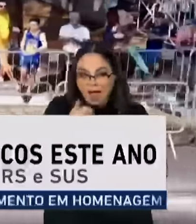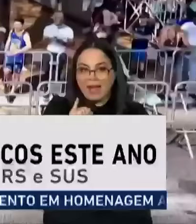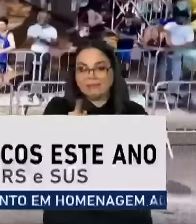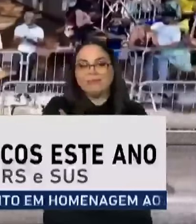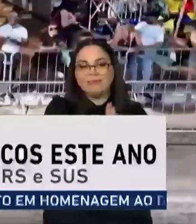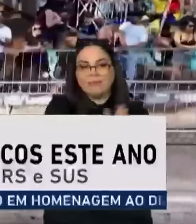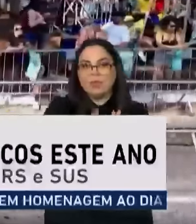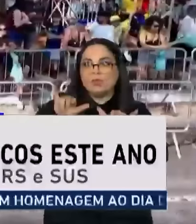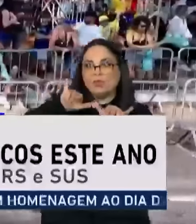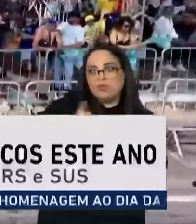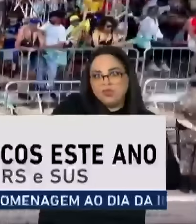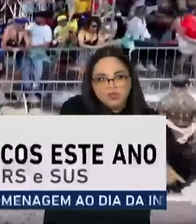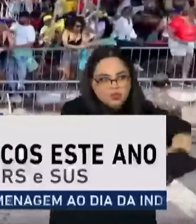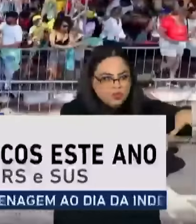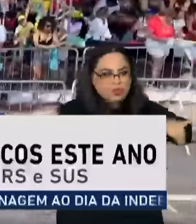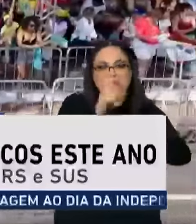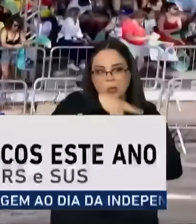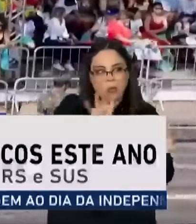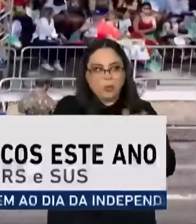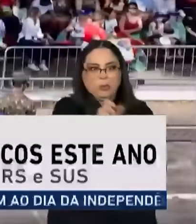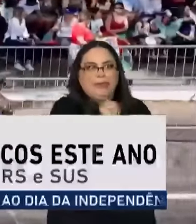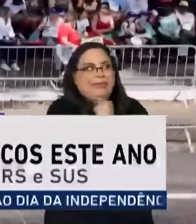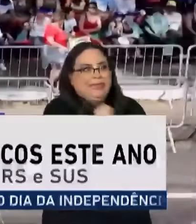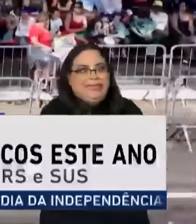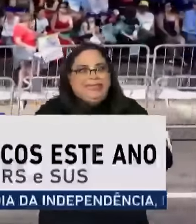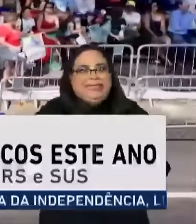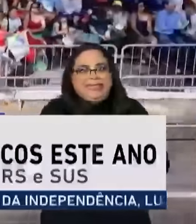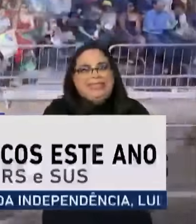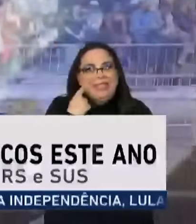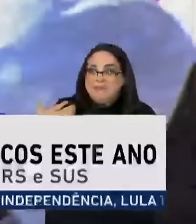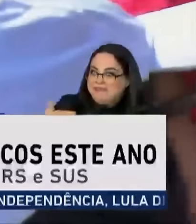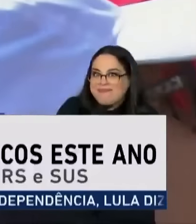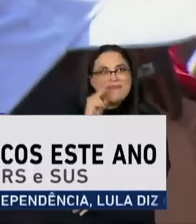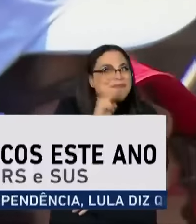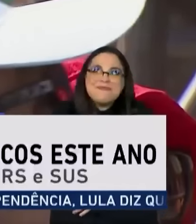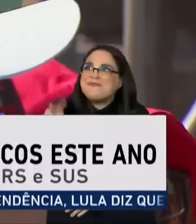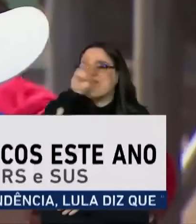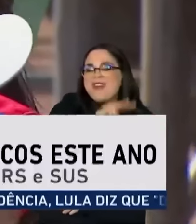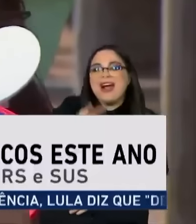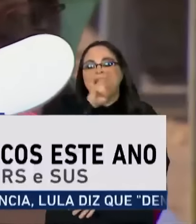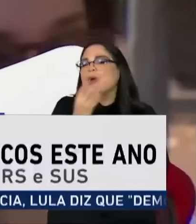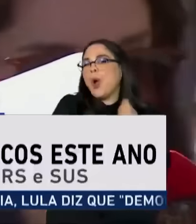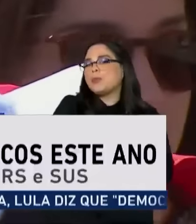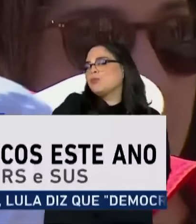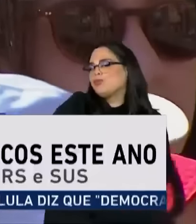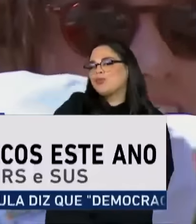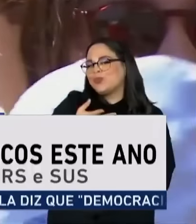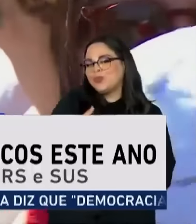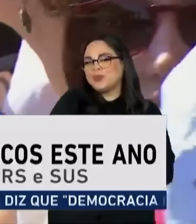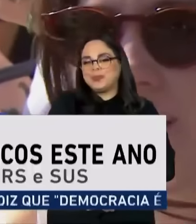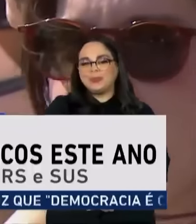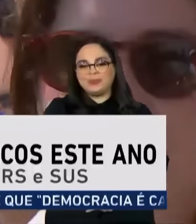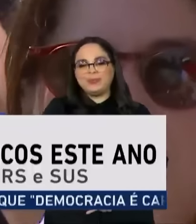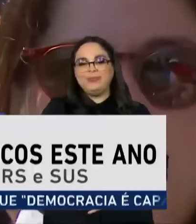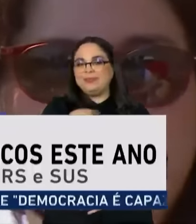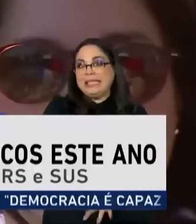longo desse dia em Brasília, inclusive, e em várias outras capitais aqui do país. Conseguimos falar então com a nossa